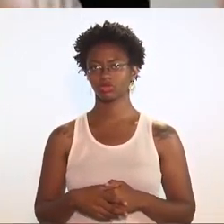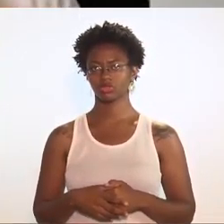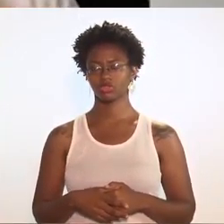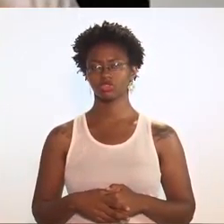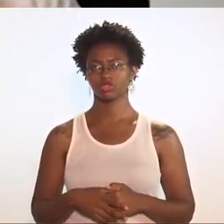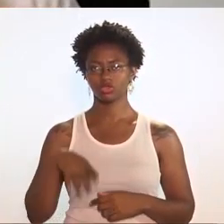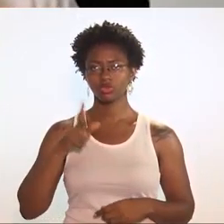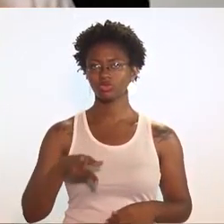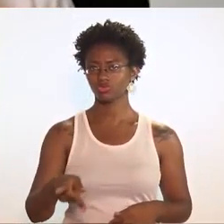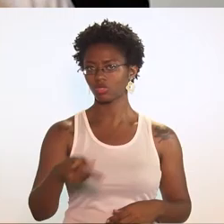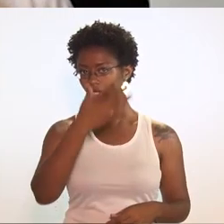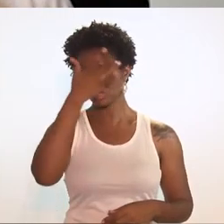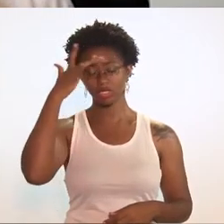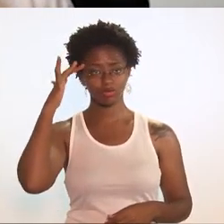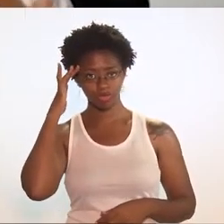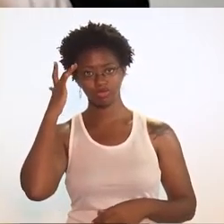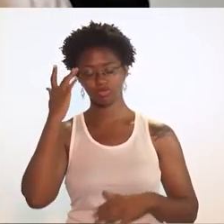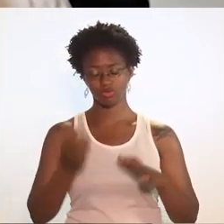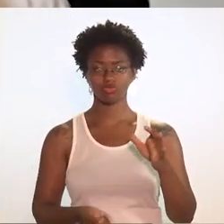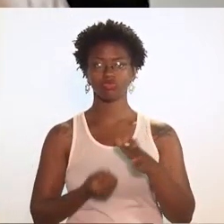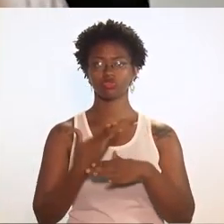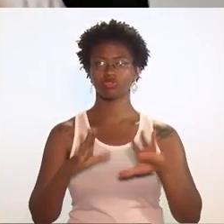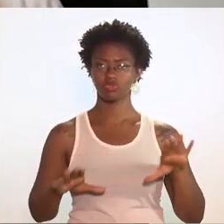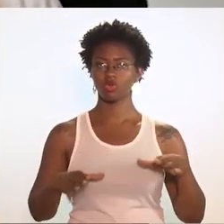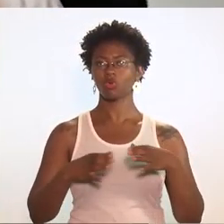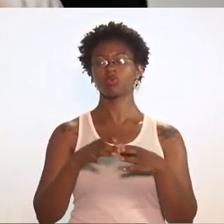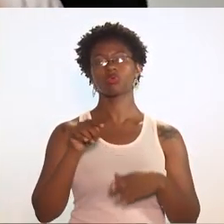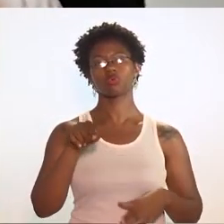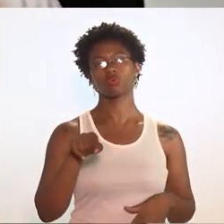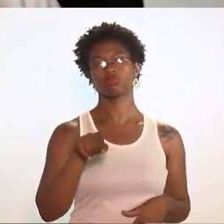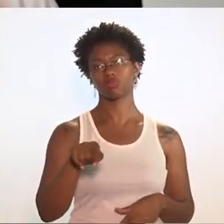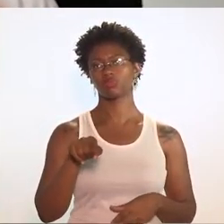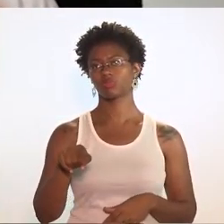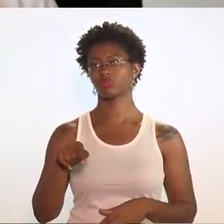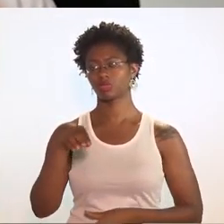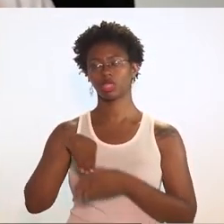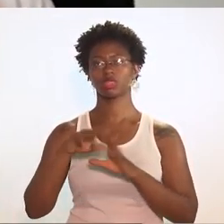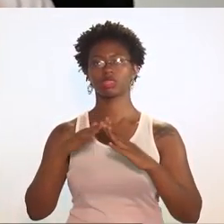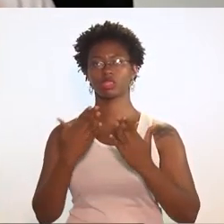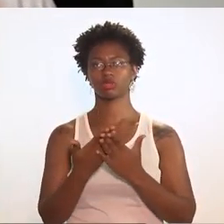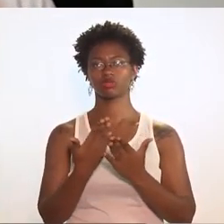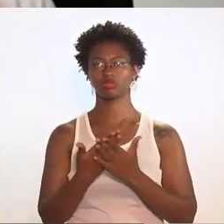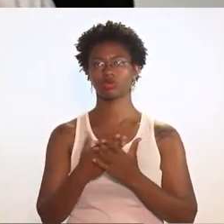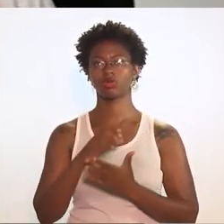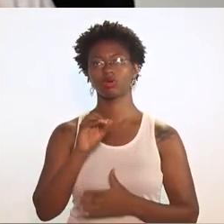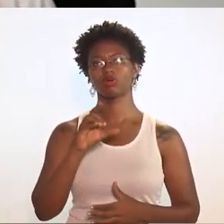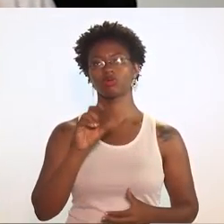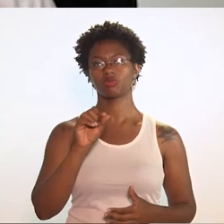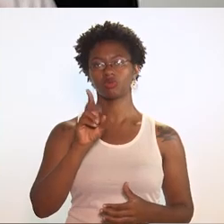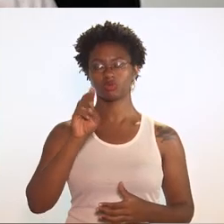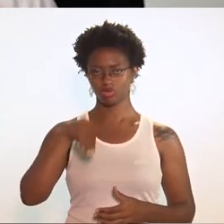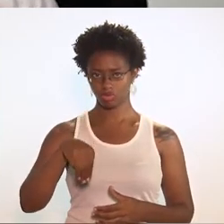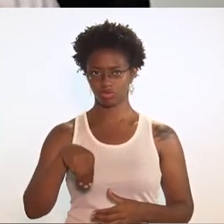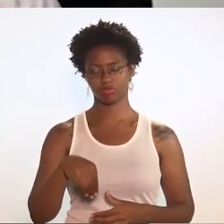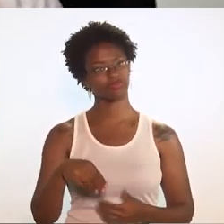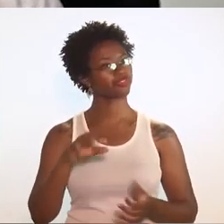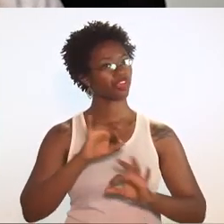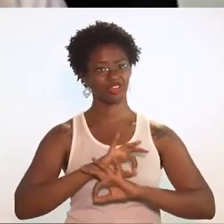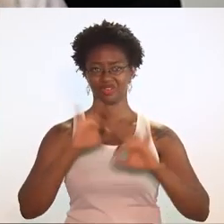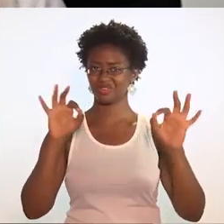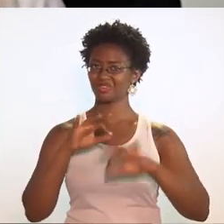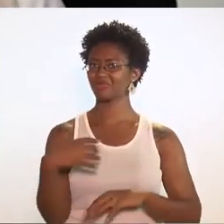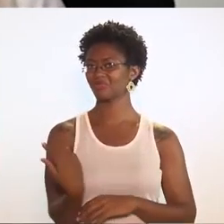O fundo, nós prestarmos contas de todo esse processo todo, né? Ficou assim, encantado pela